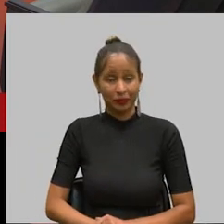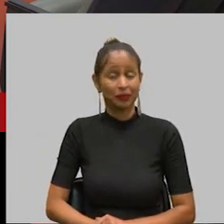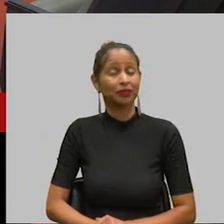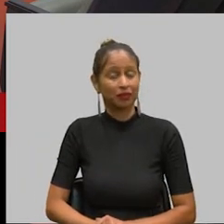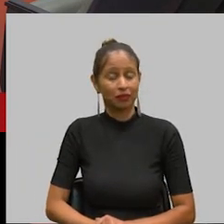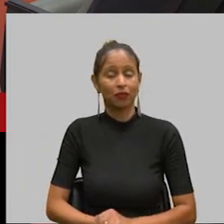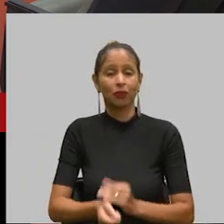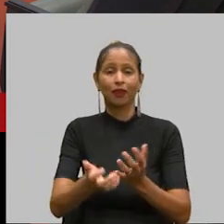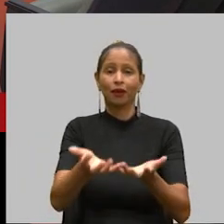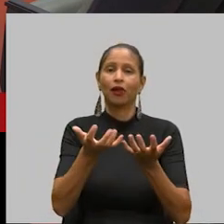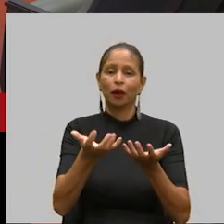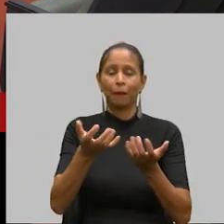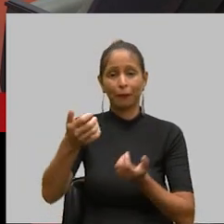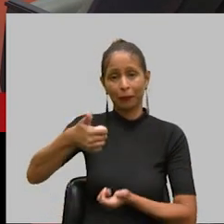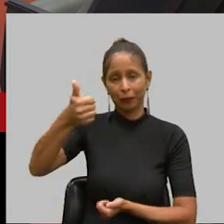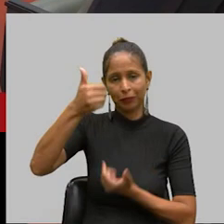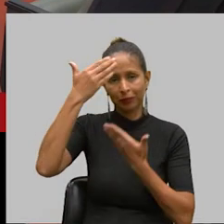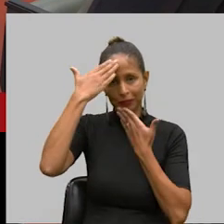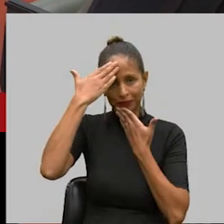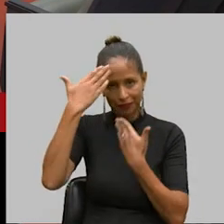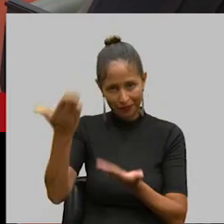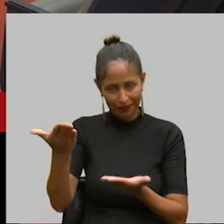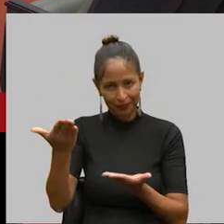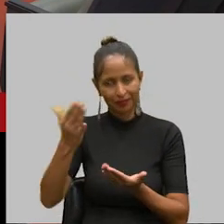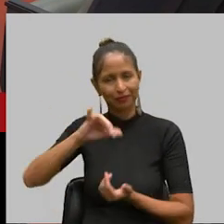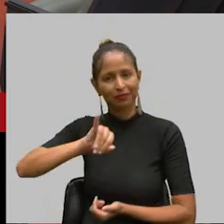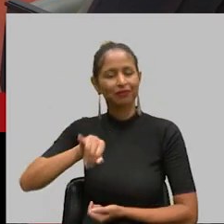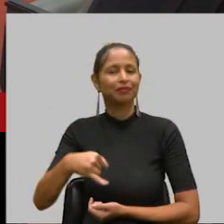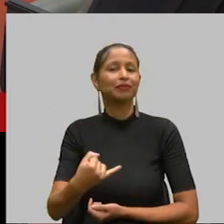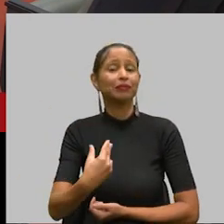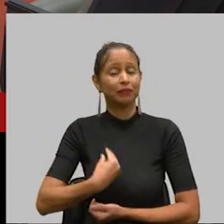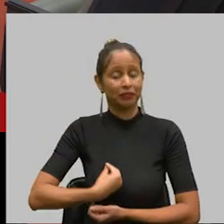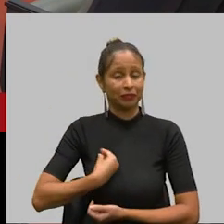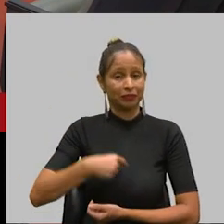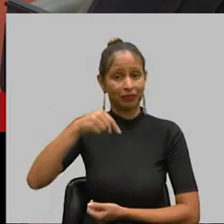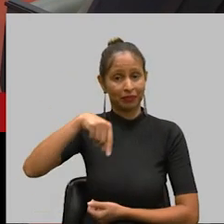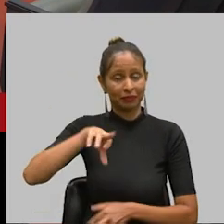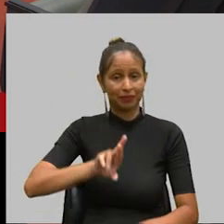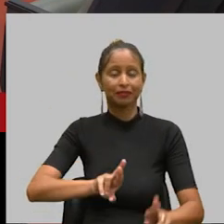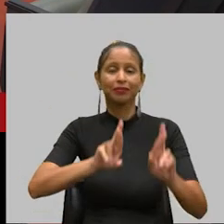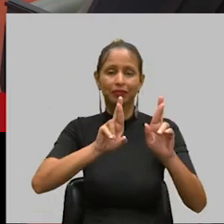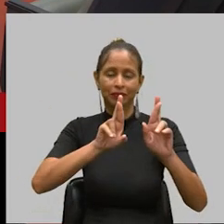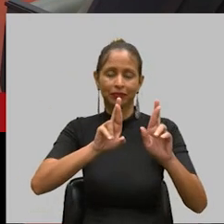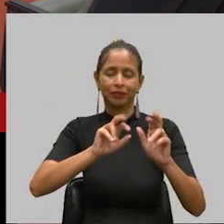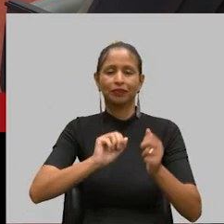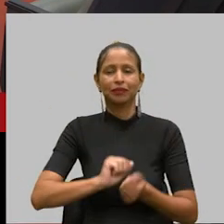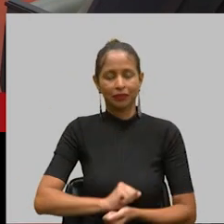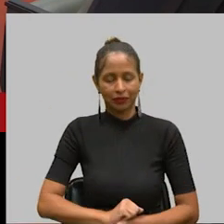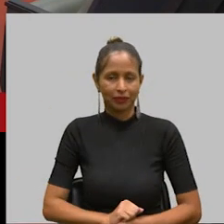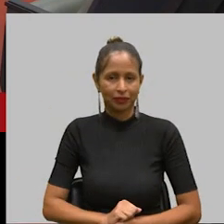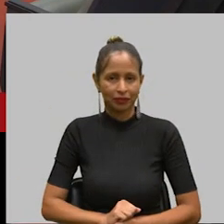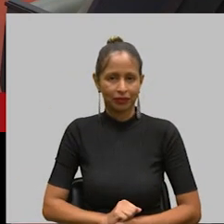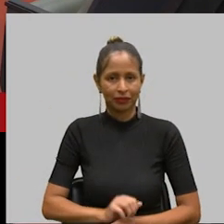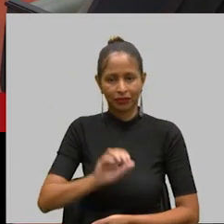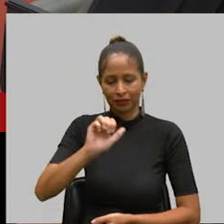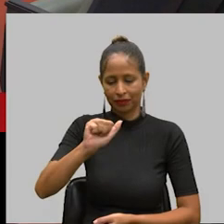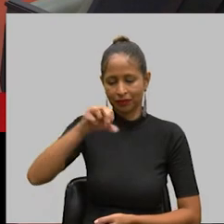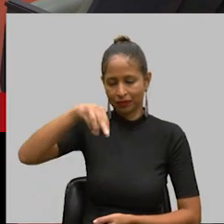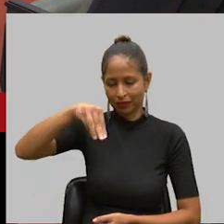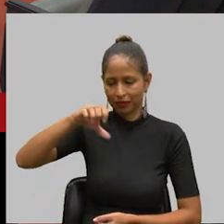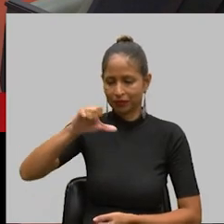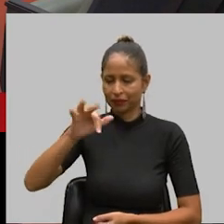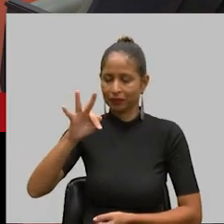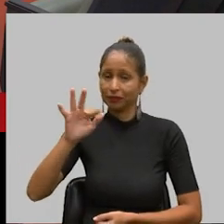queria primeiro agradecer pela oportunidade estar aqui representando a a mefa mas